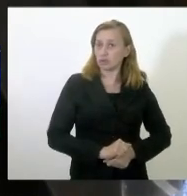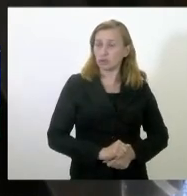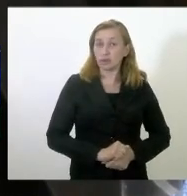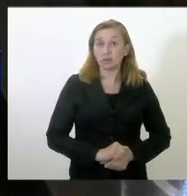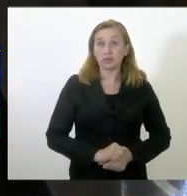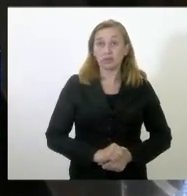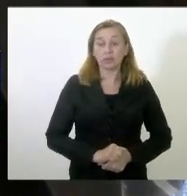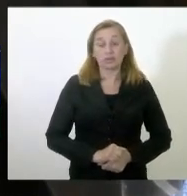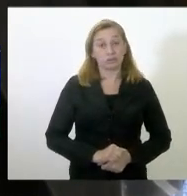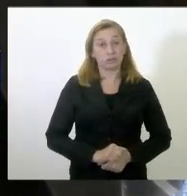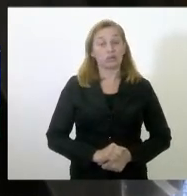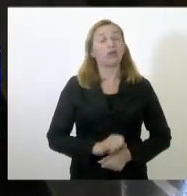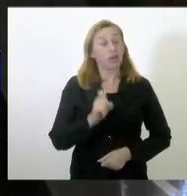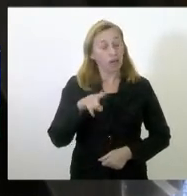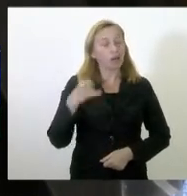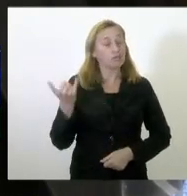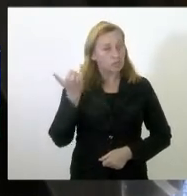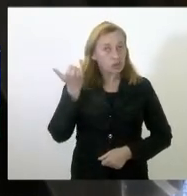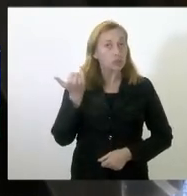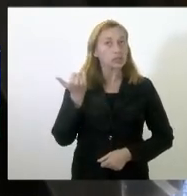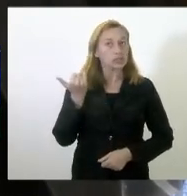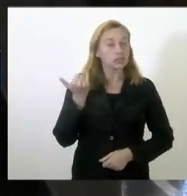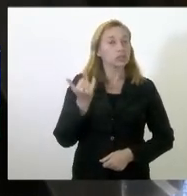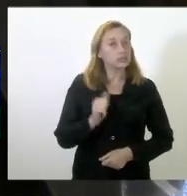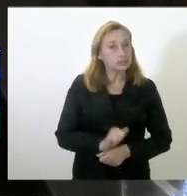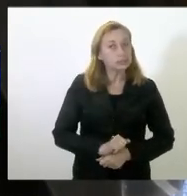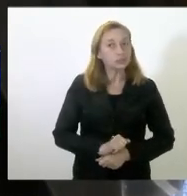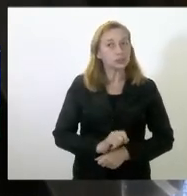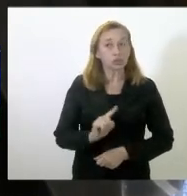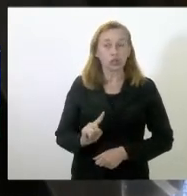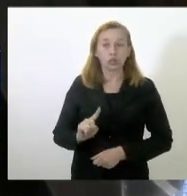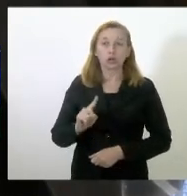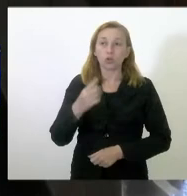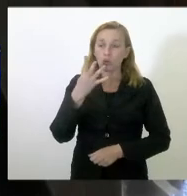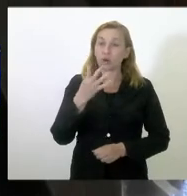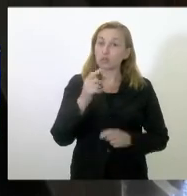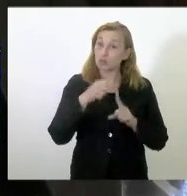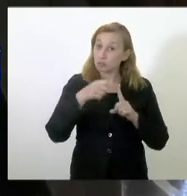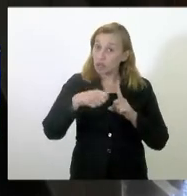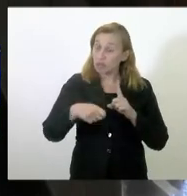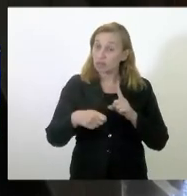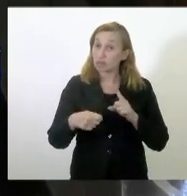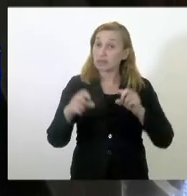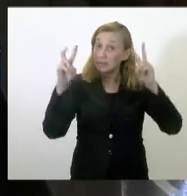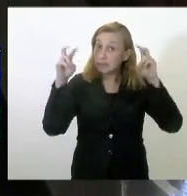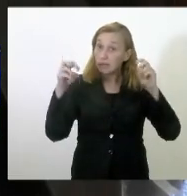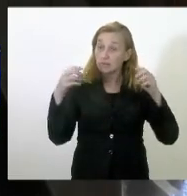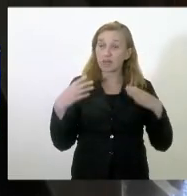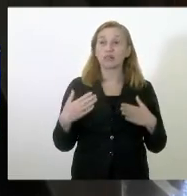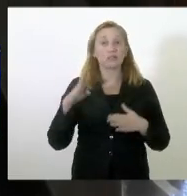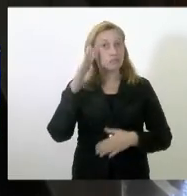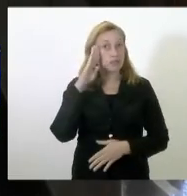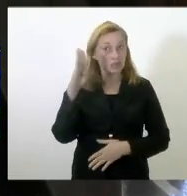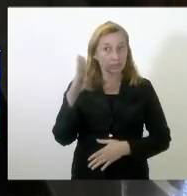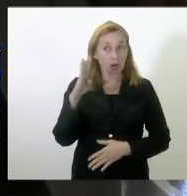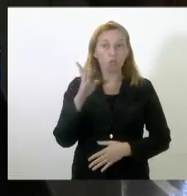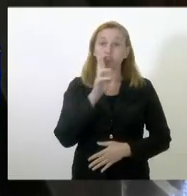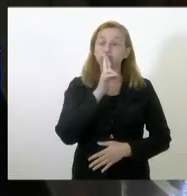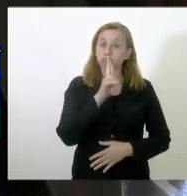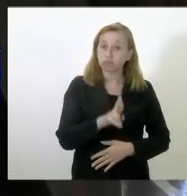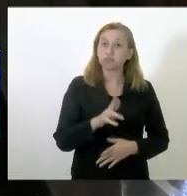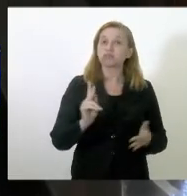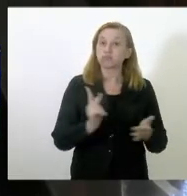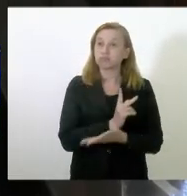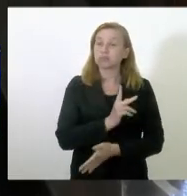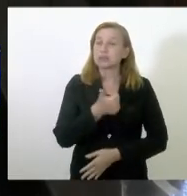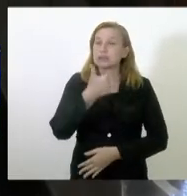território? Então, é muito importante que a gente se debruce nos próximos 4 meses sobre esse tema central, que o resultado do que vai acontecer nos